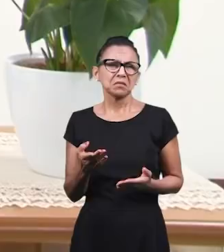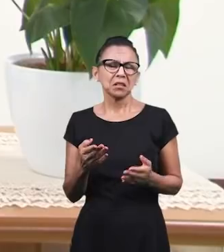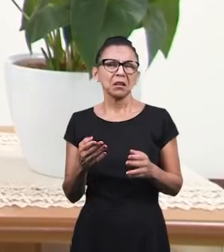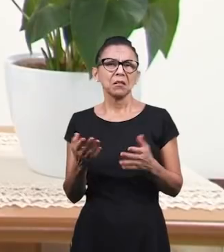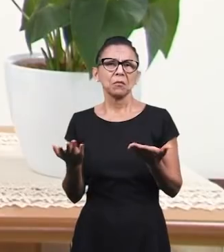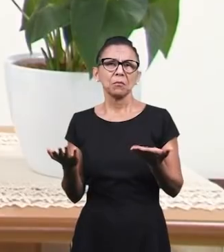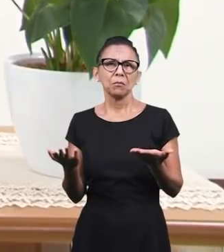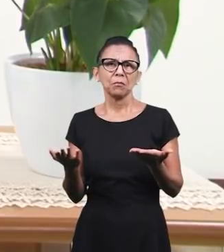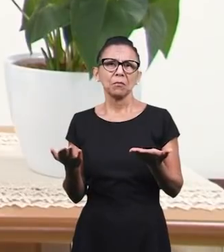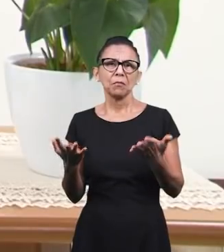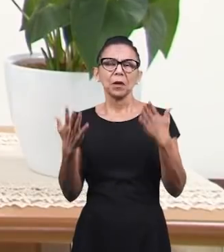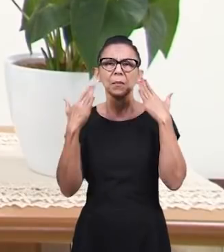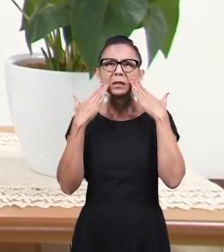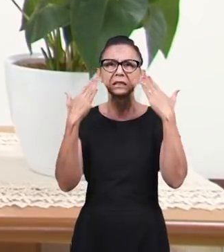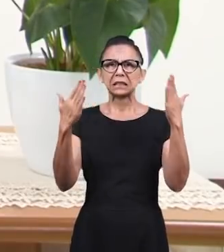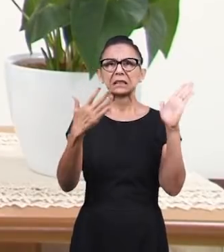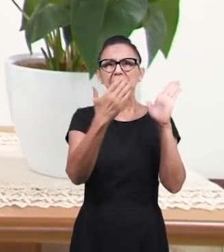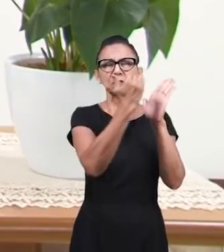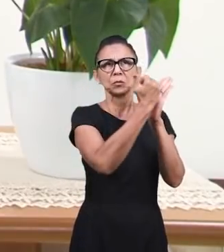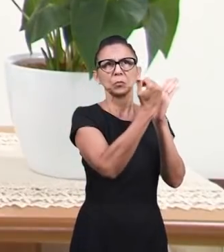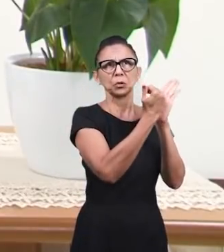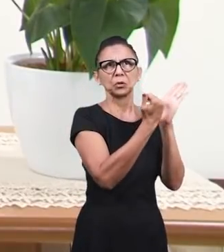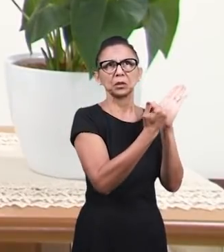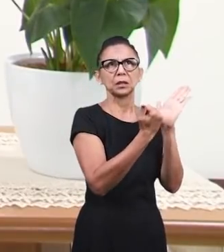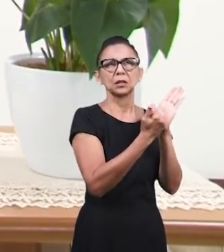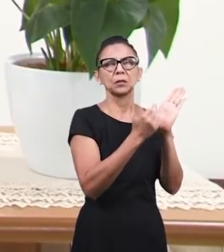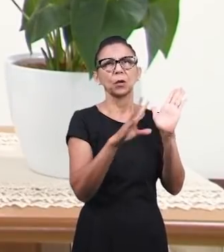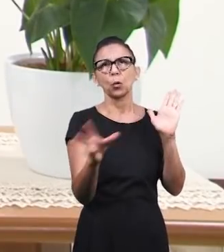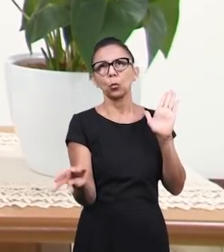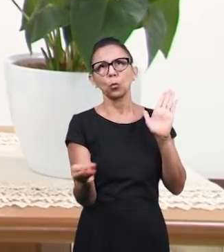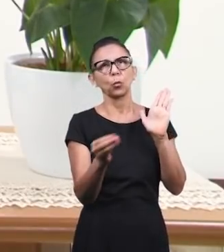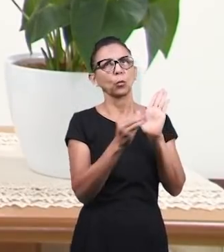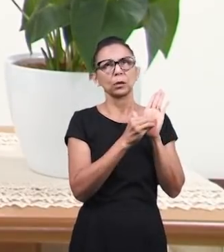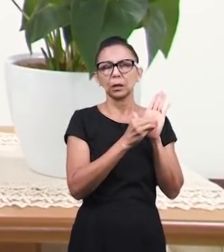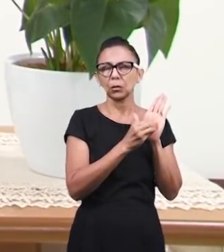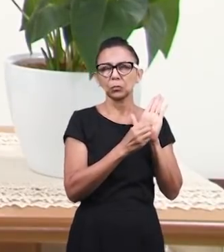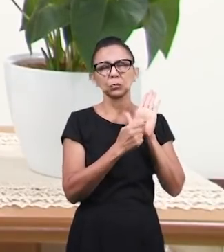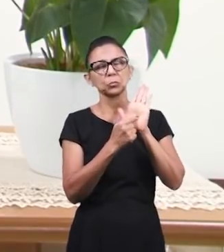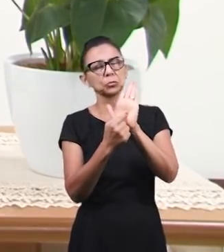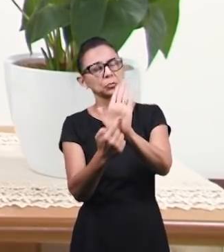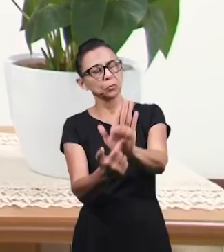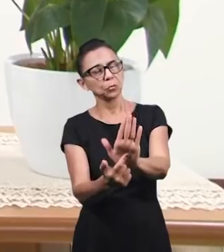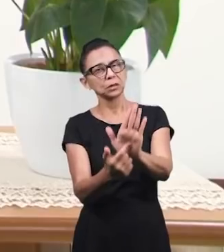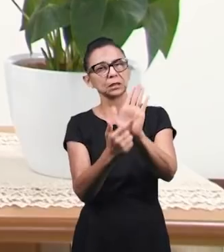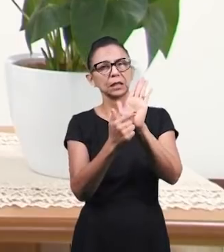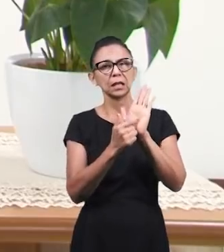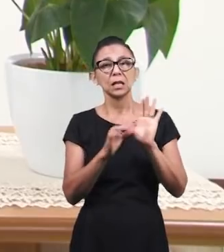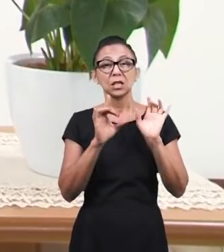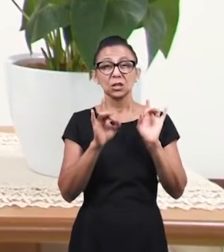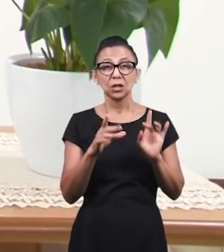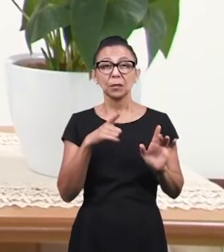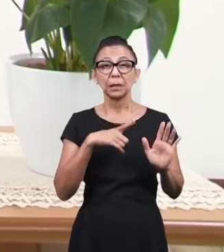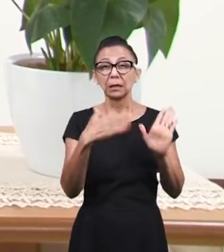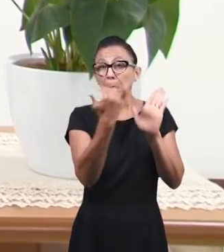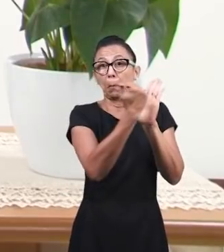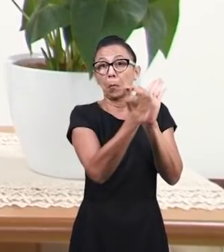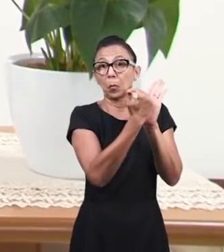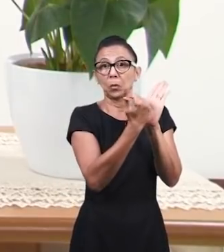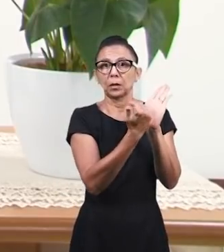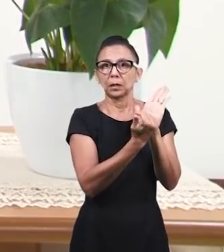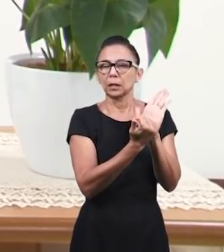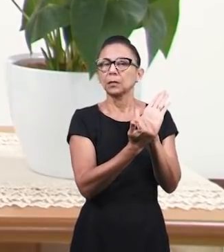uma gravação para apresentar algum tipo de conteúdo, para simplesmente trazer aqui uma programação para